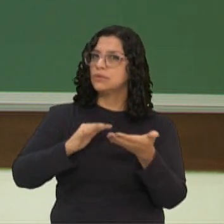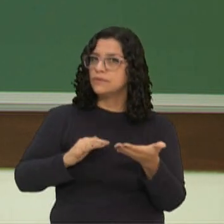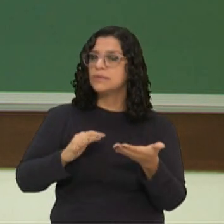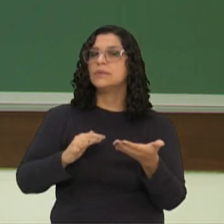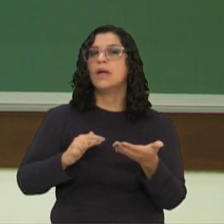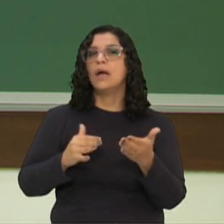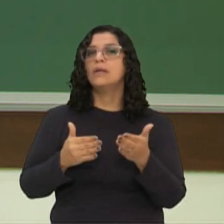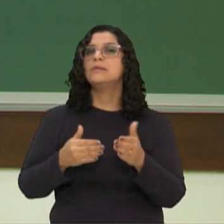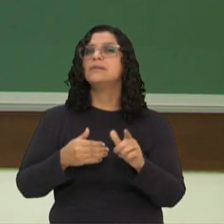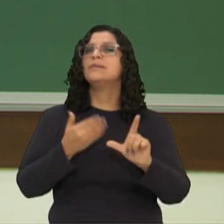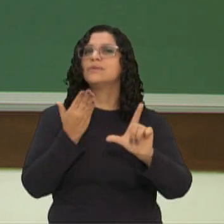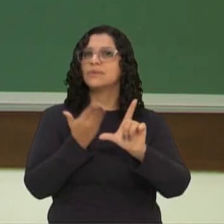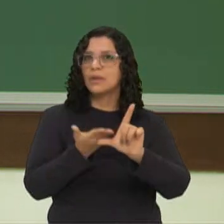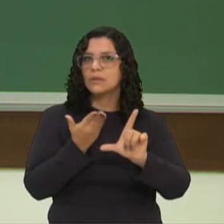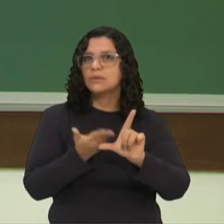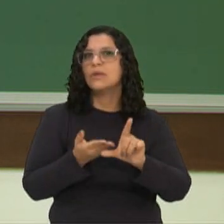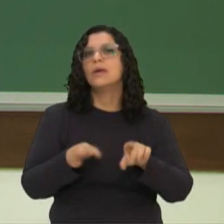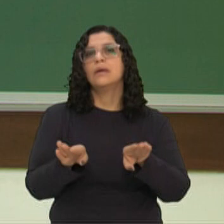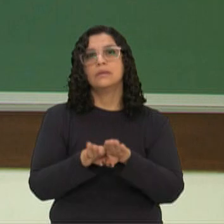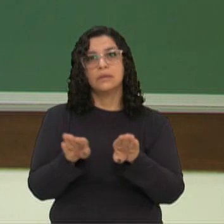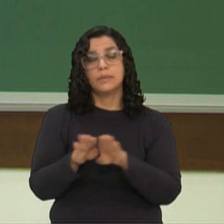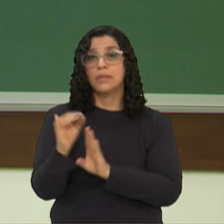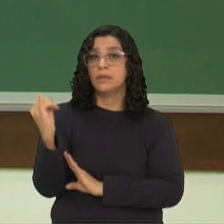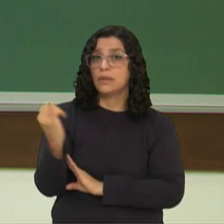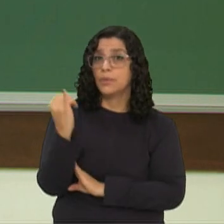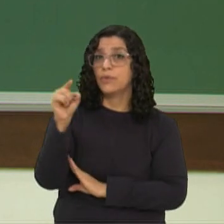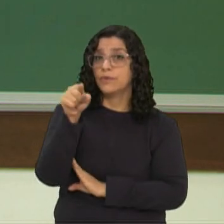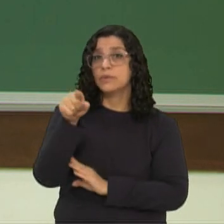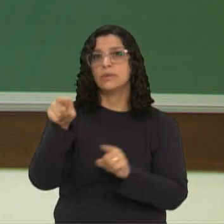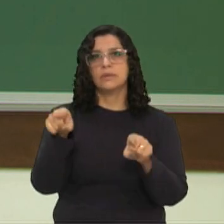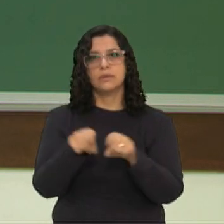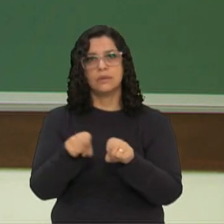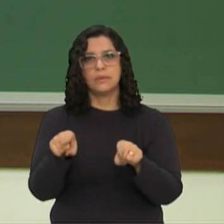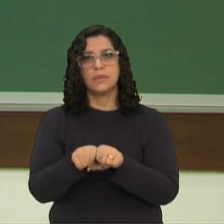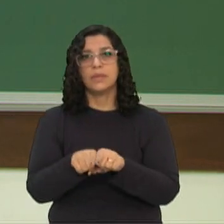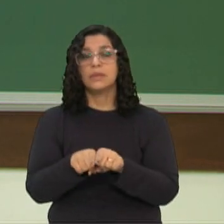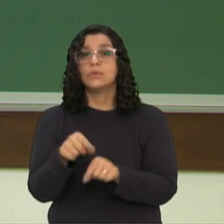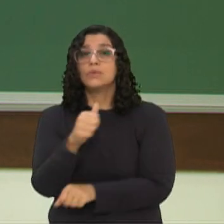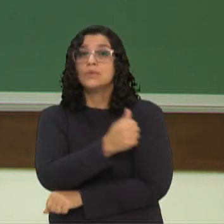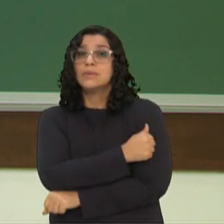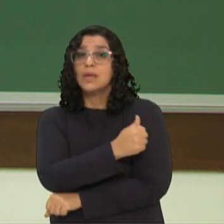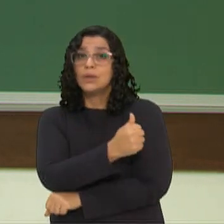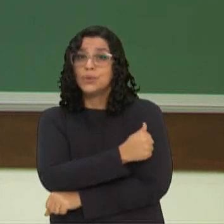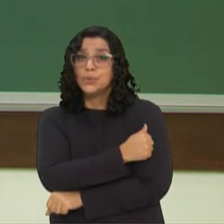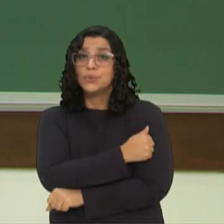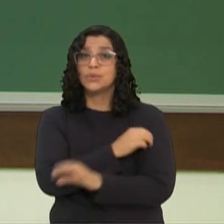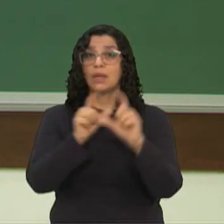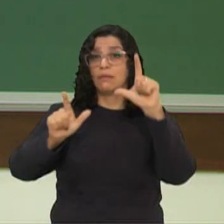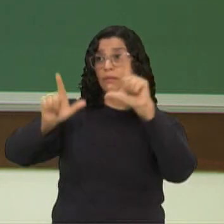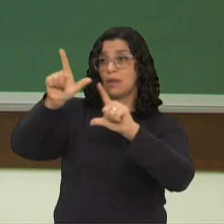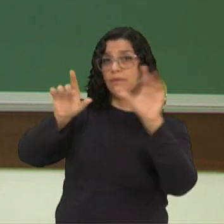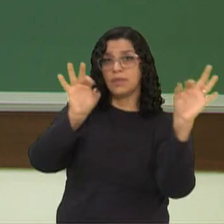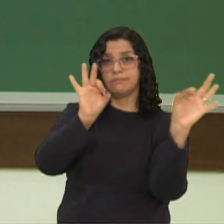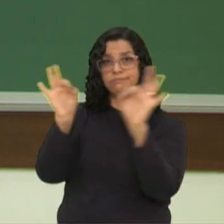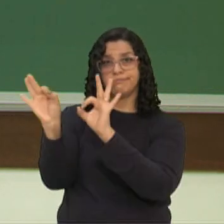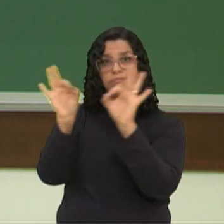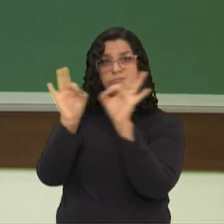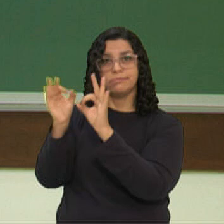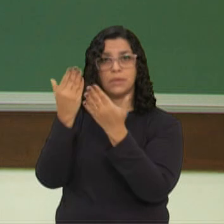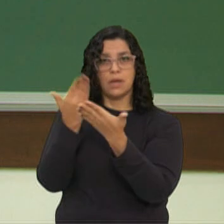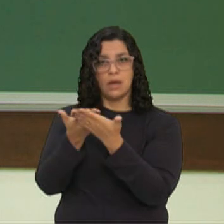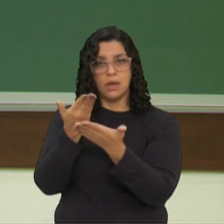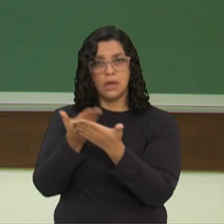atividades propostas e a importância também dos alunos que estão acompanhando pela TV as